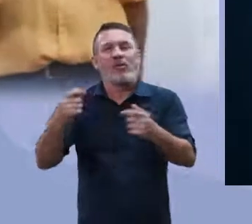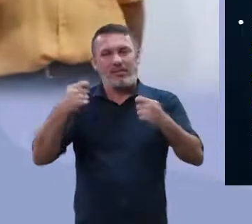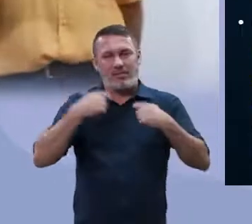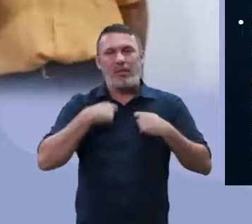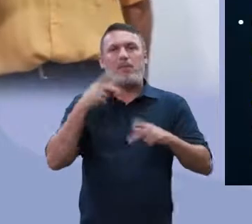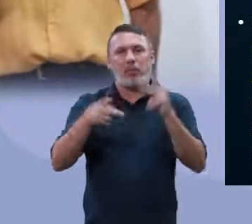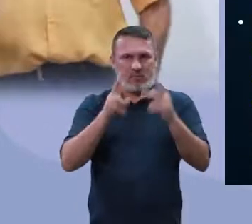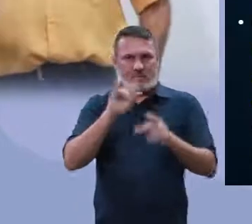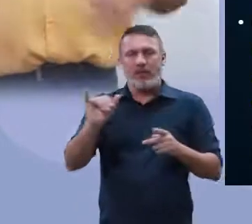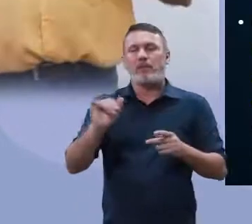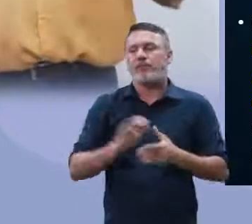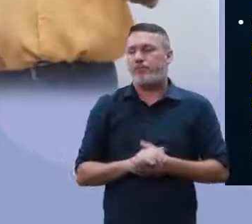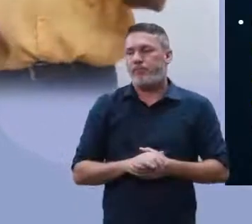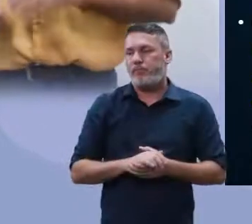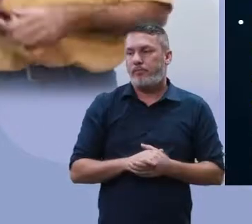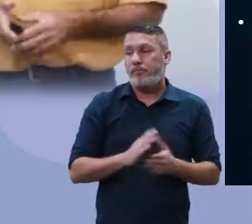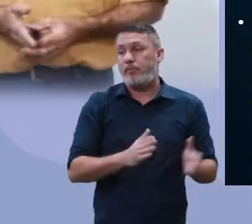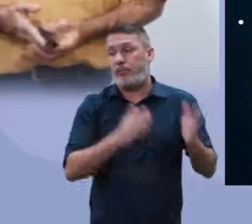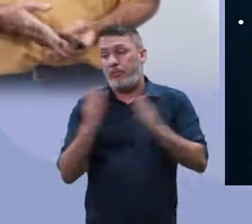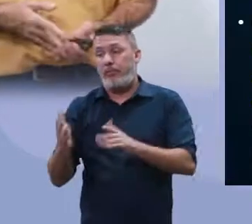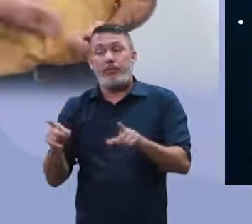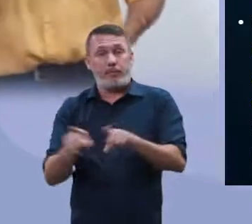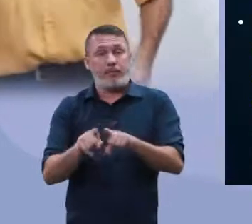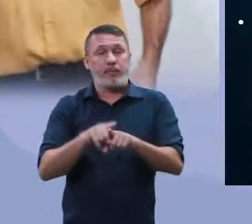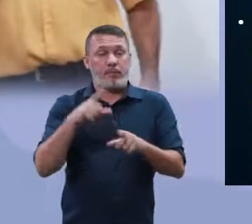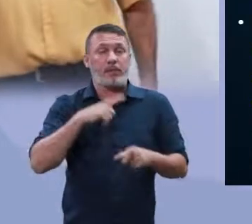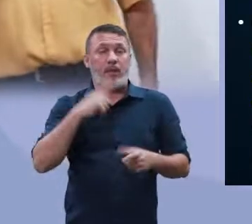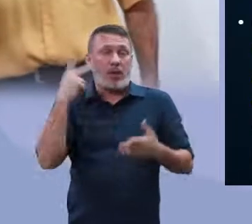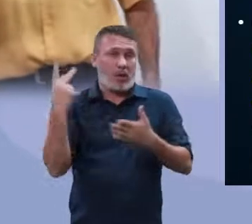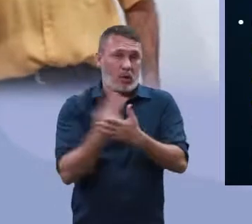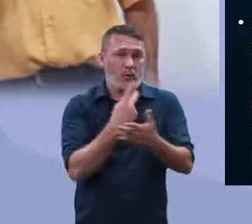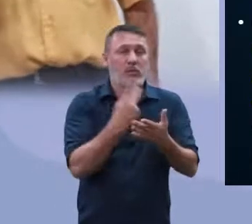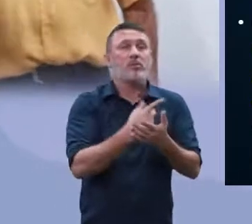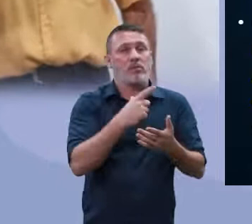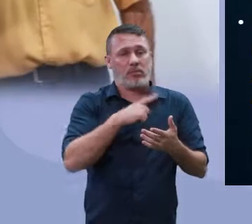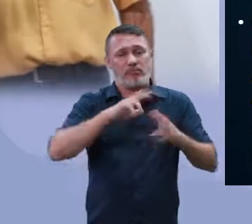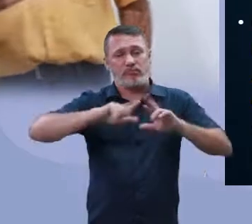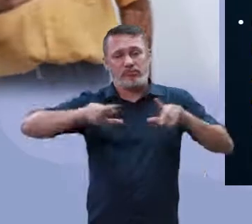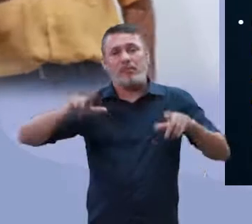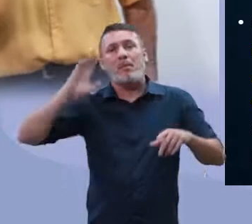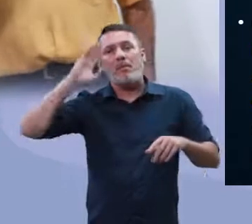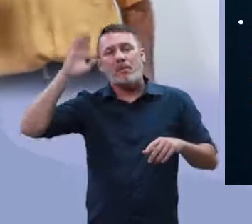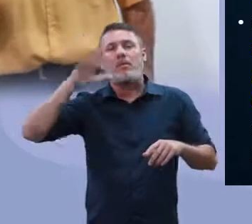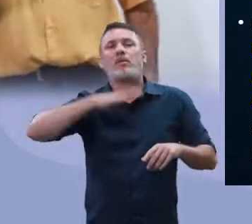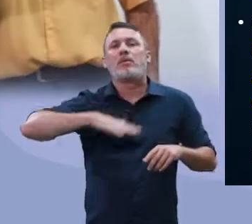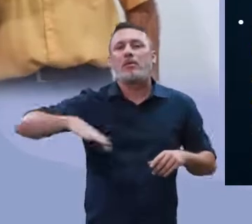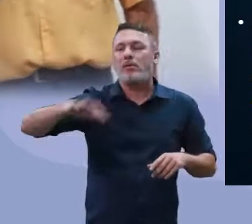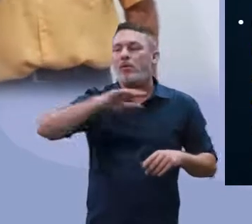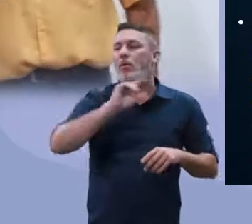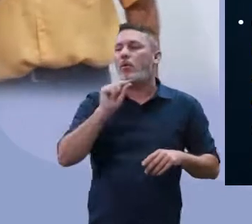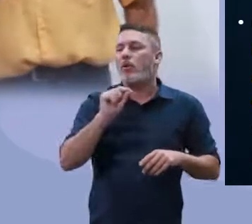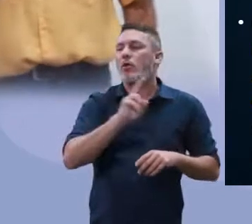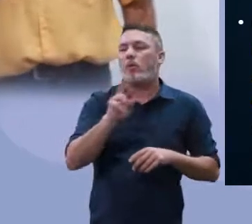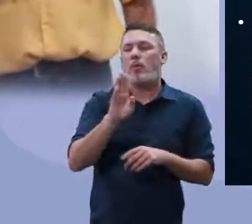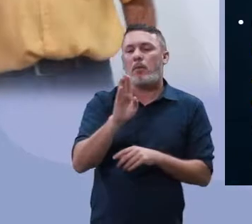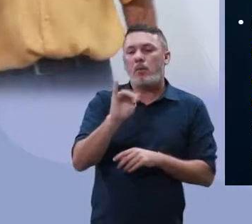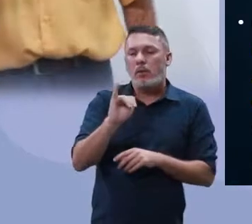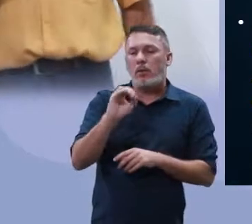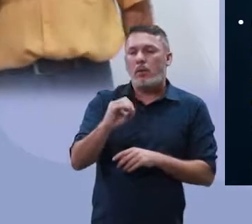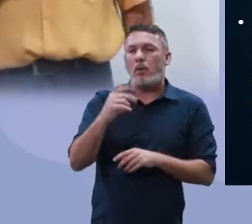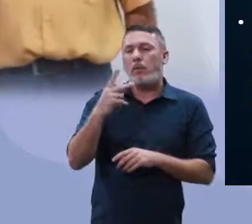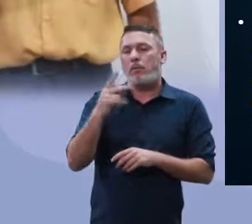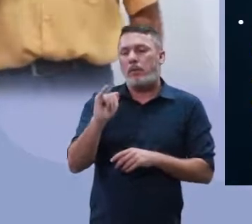nós. E aí um outro que acontece, que é muito comum ocorrer nessas áreas florestadas, é a questão da biopirataria.